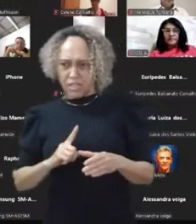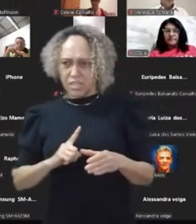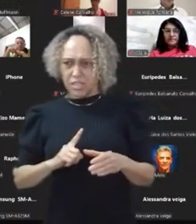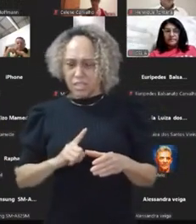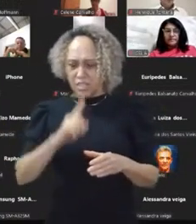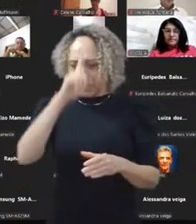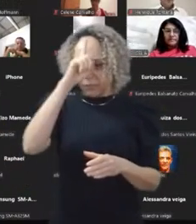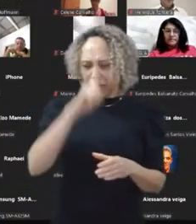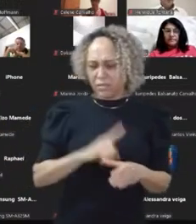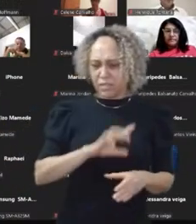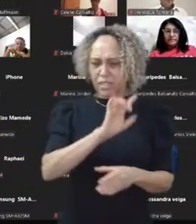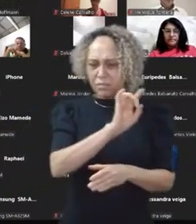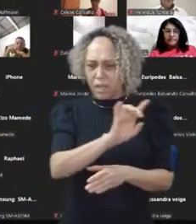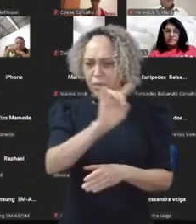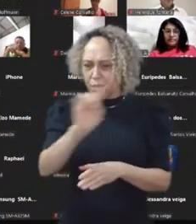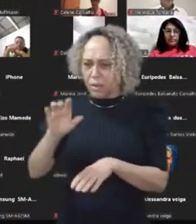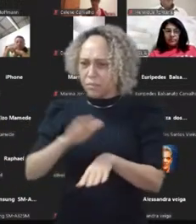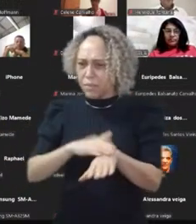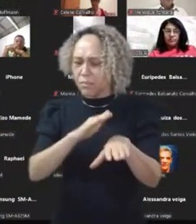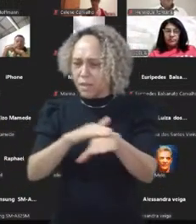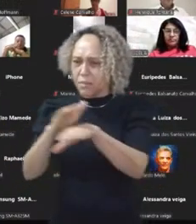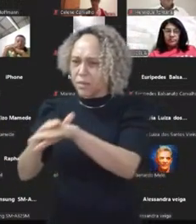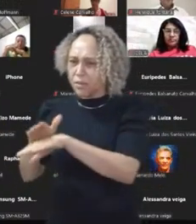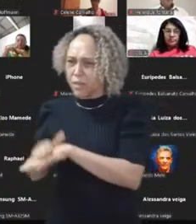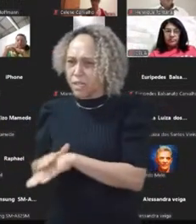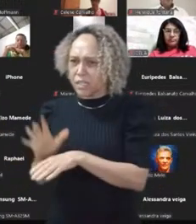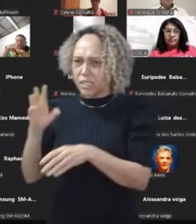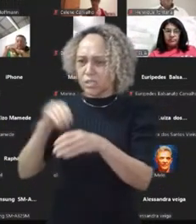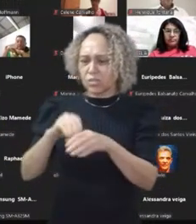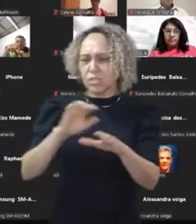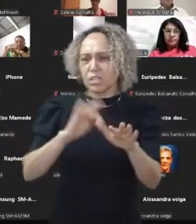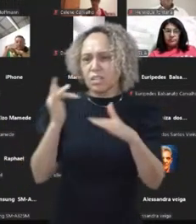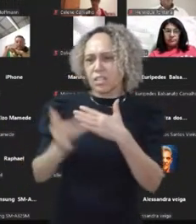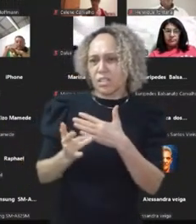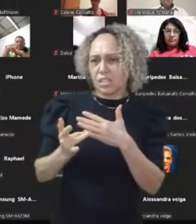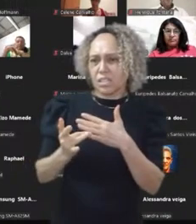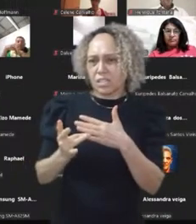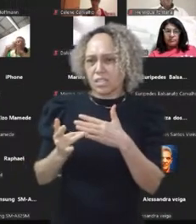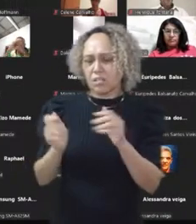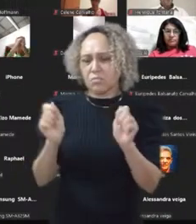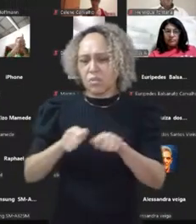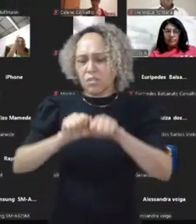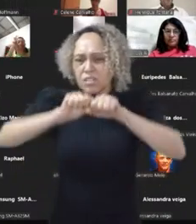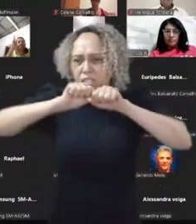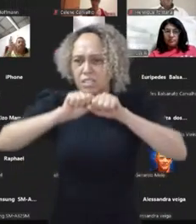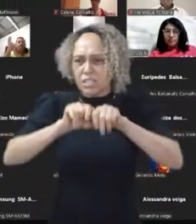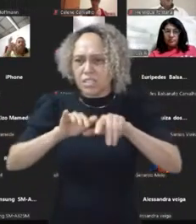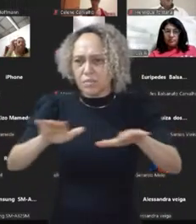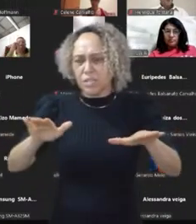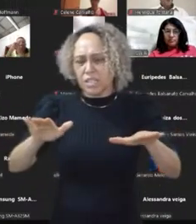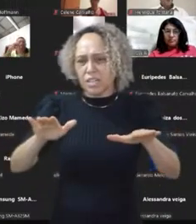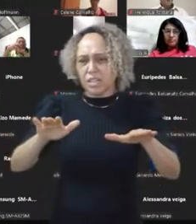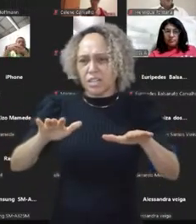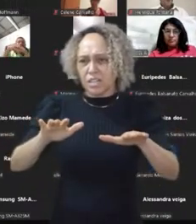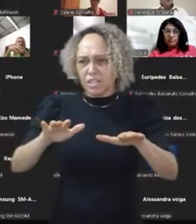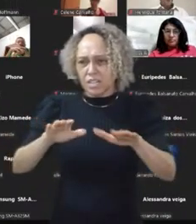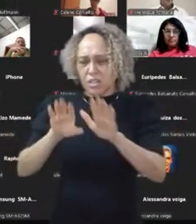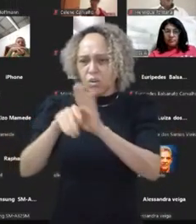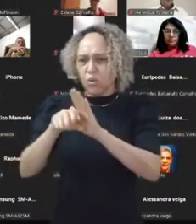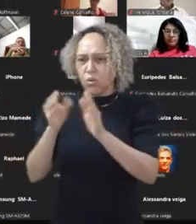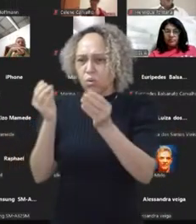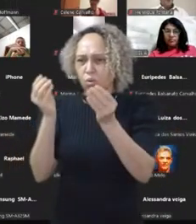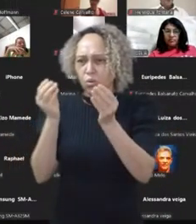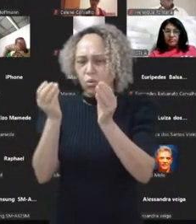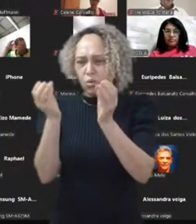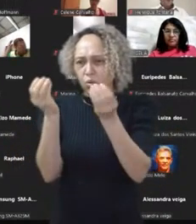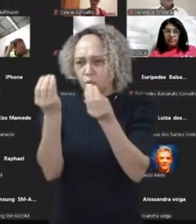perfis que a gente usa na rede pode pode soltar né pode disseminar conteúdo e mobilizar politicamente a partir